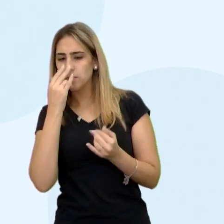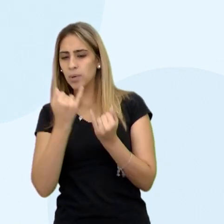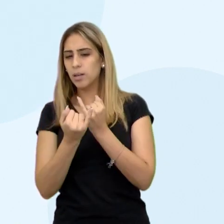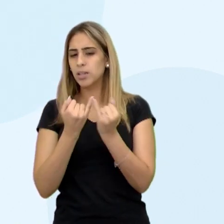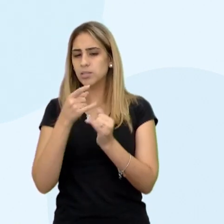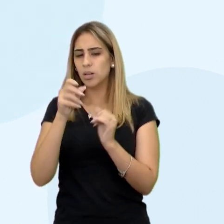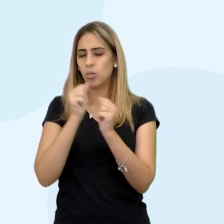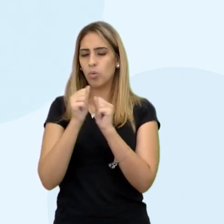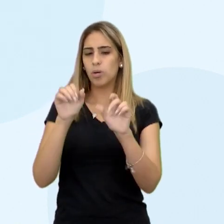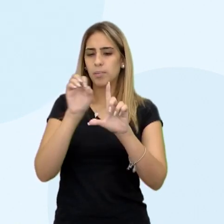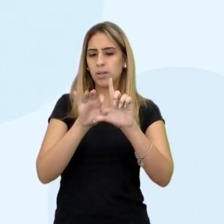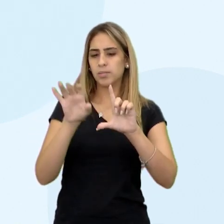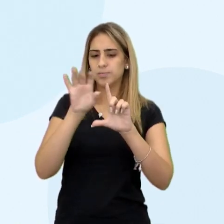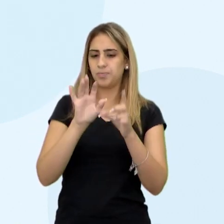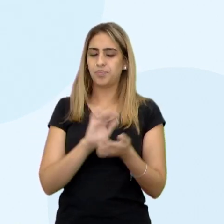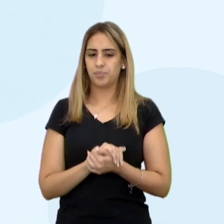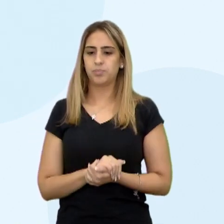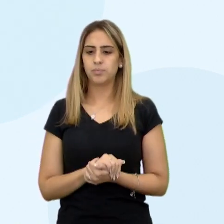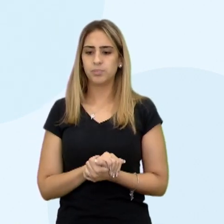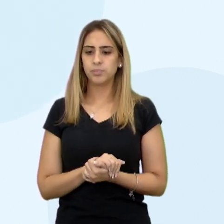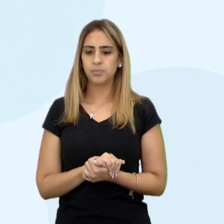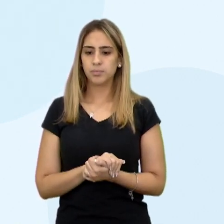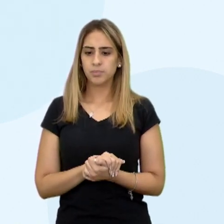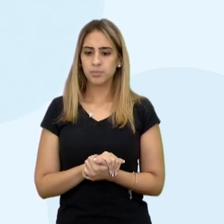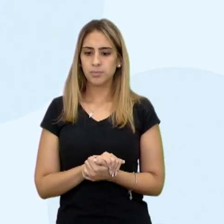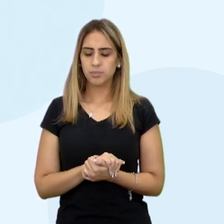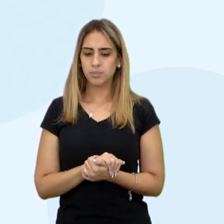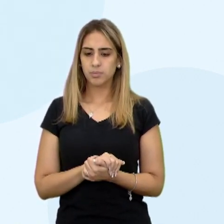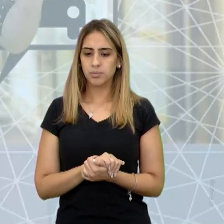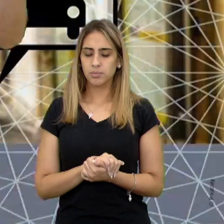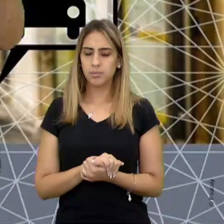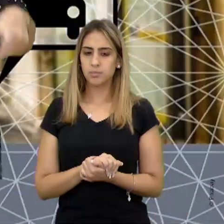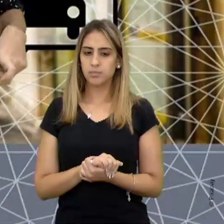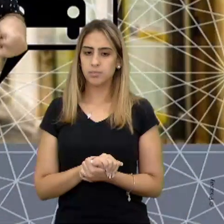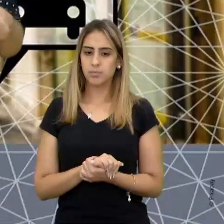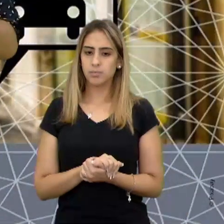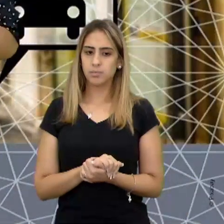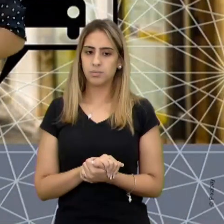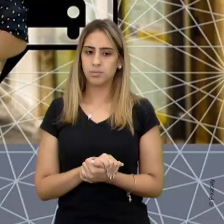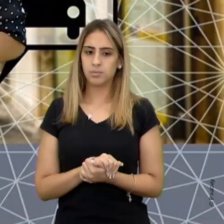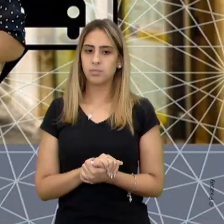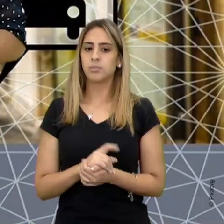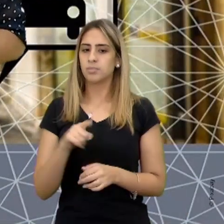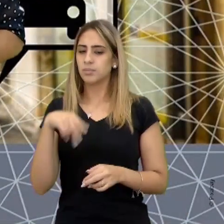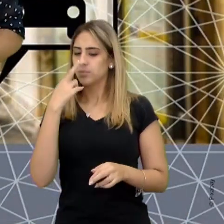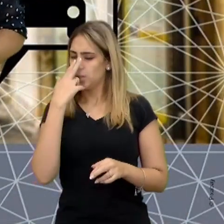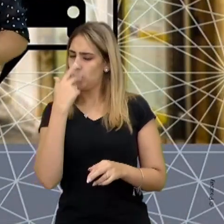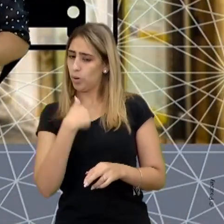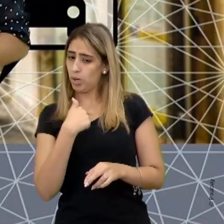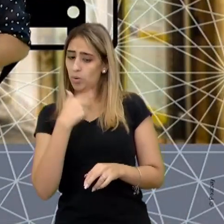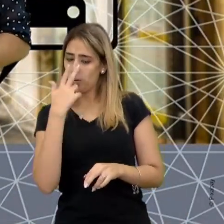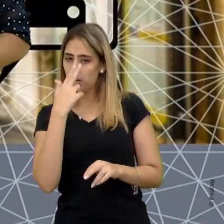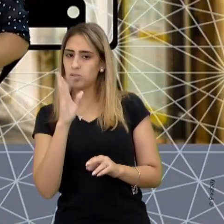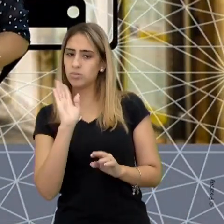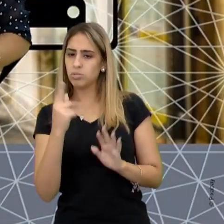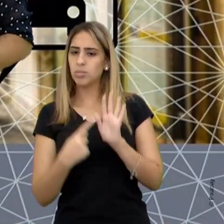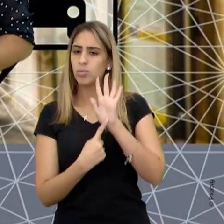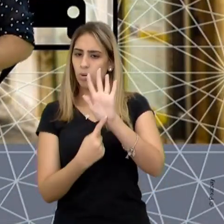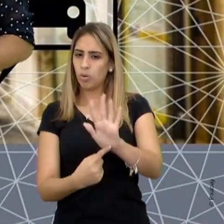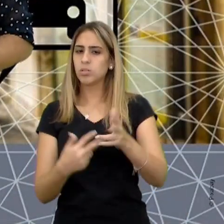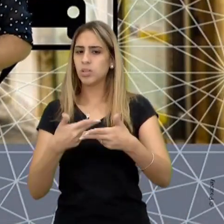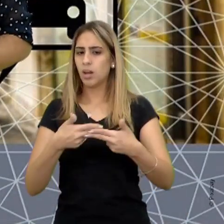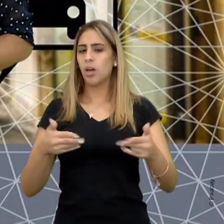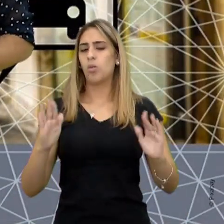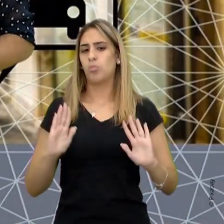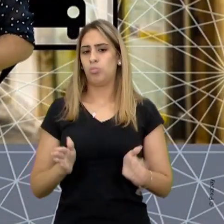que você acha, pro Mauro? Então se pela sua dica no final, Boa! eu digo que representa algo, né? Porque eu não